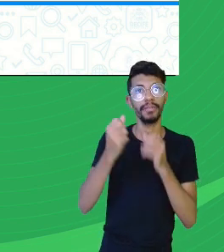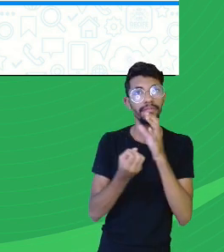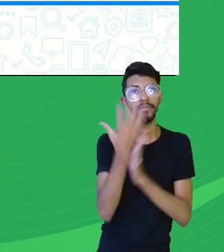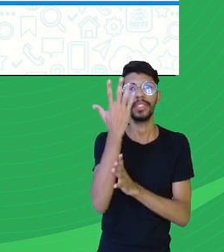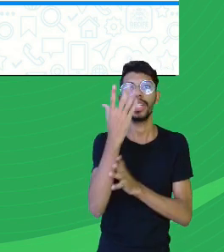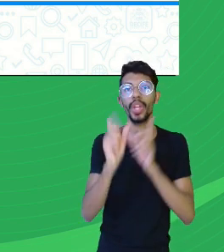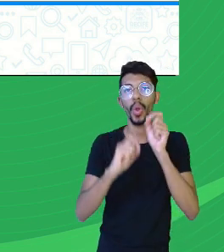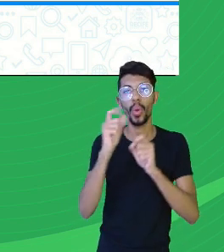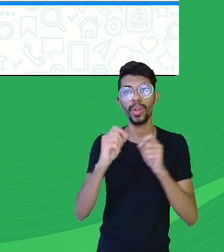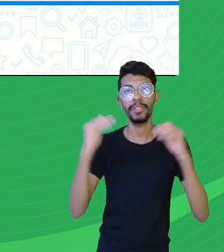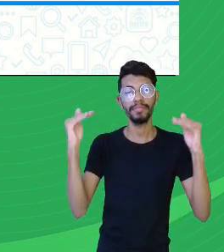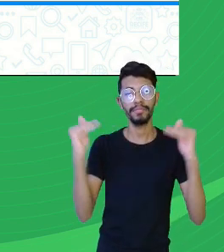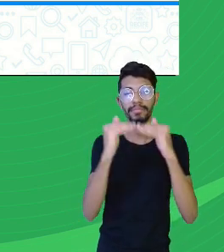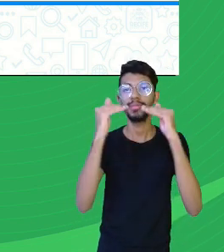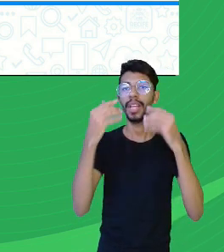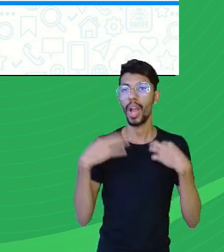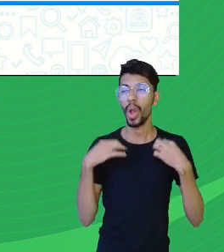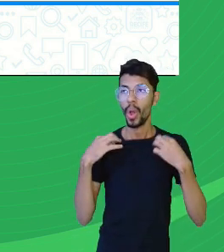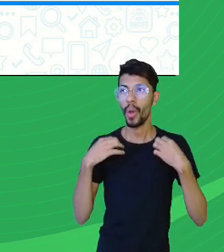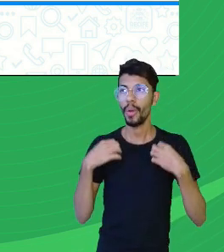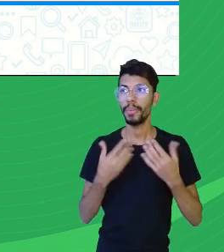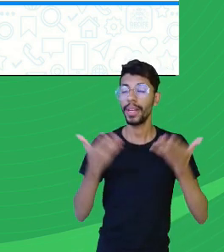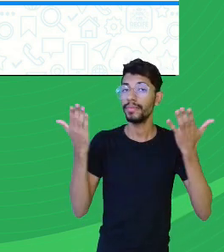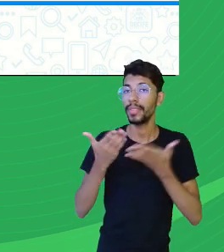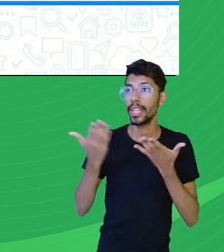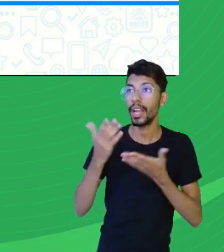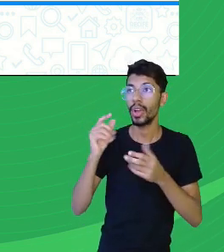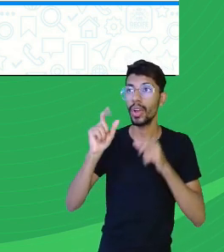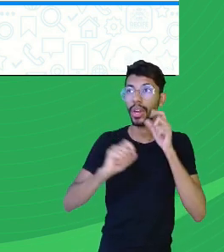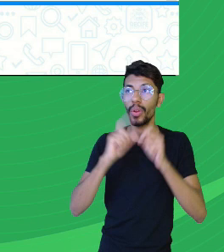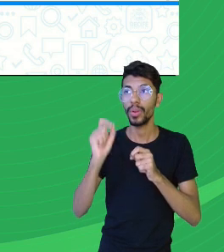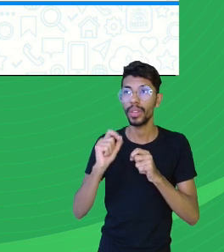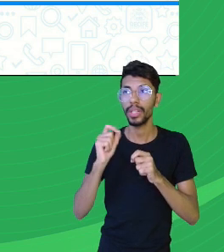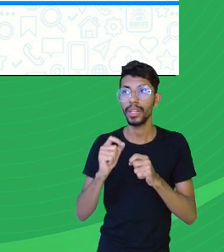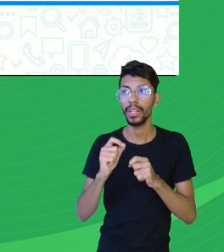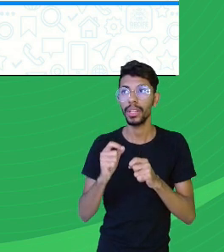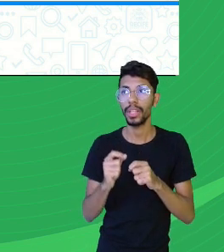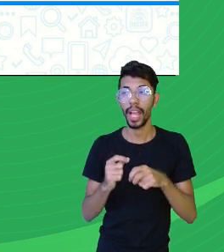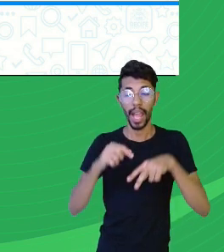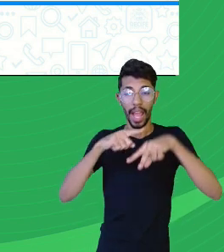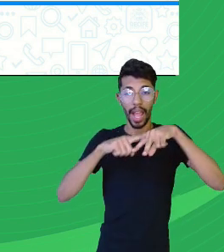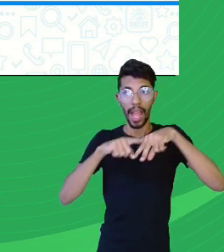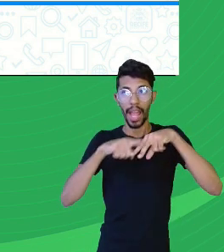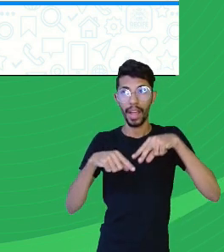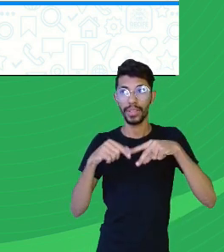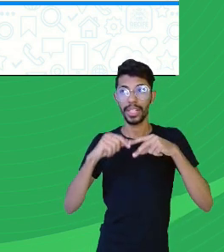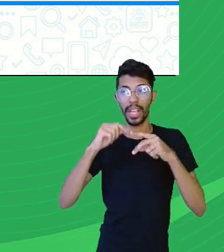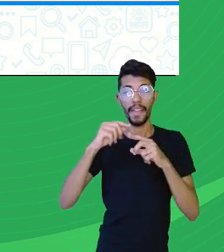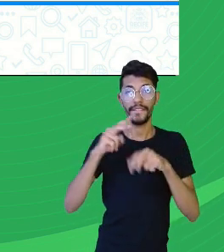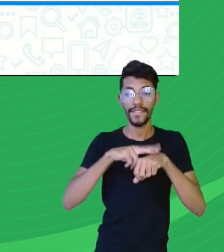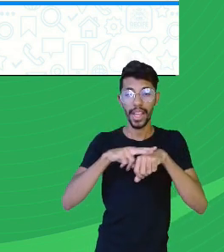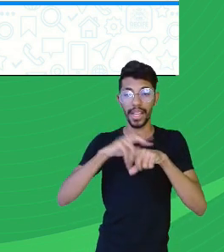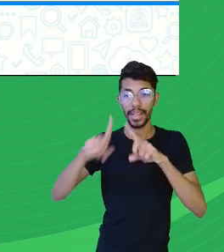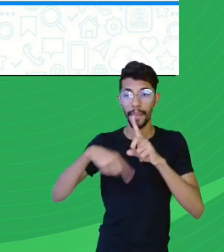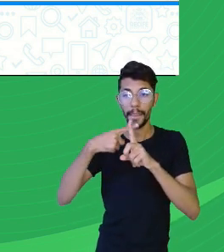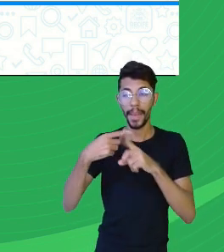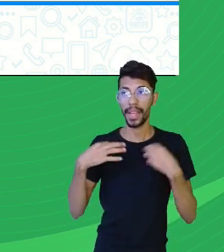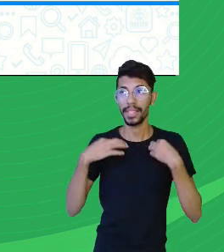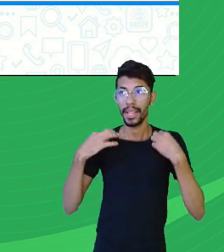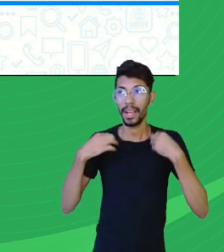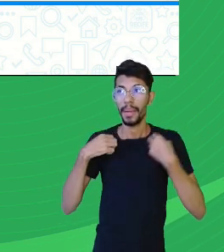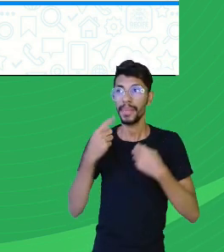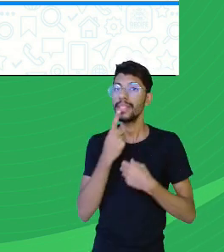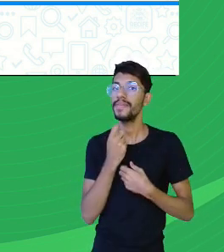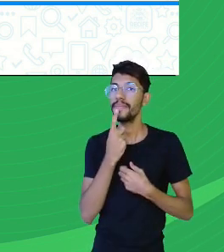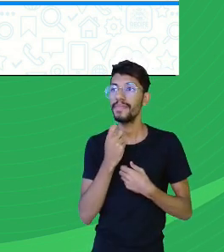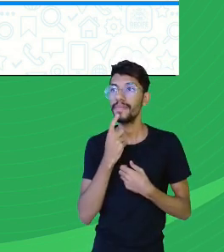montou um conjunto de roupas. Vamos ver agora com a calça verde e a camisa vermelha. Uma outra opção. Olha bem,